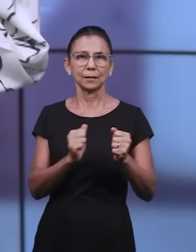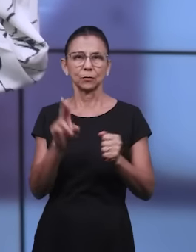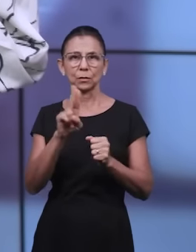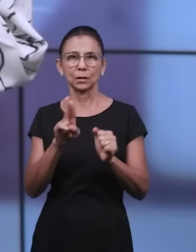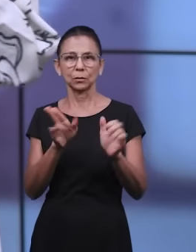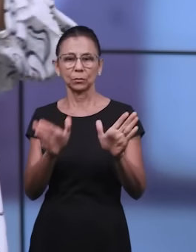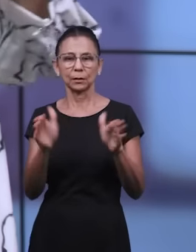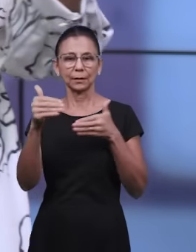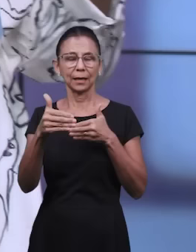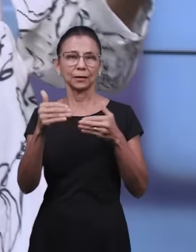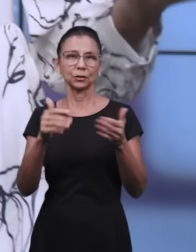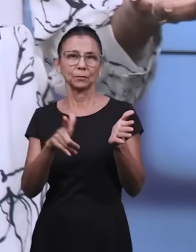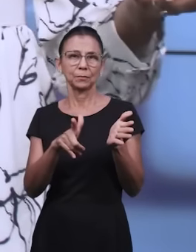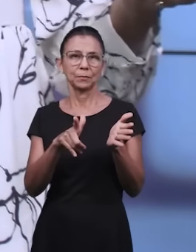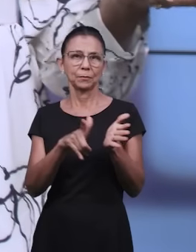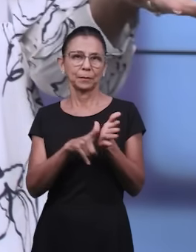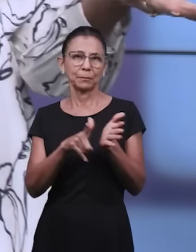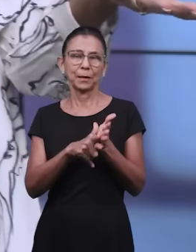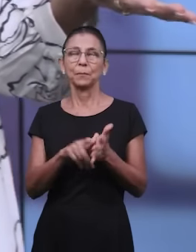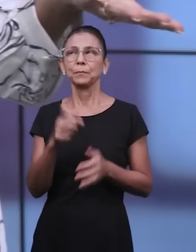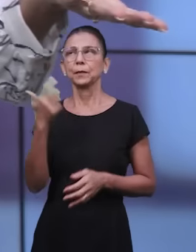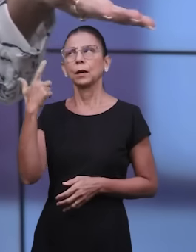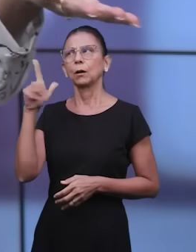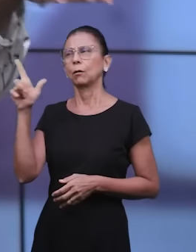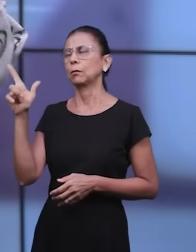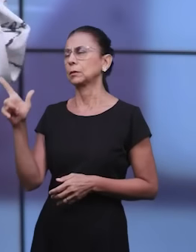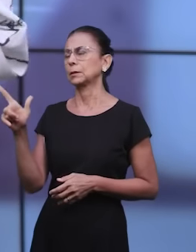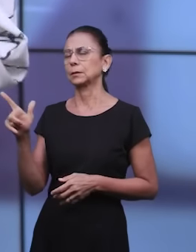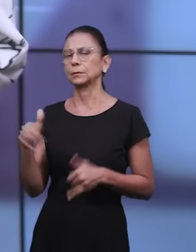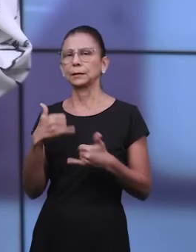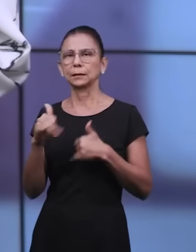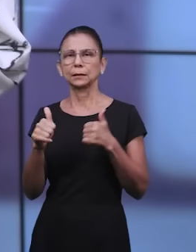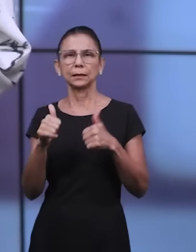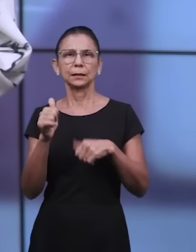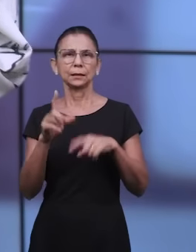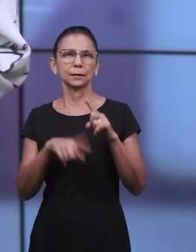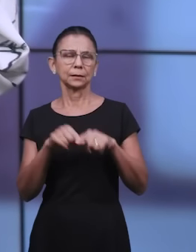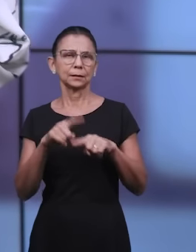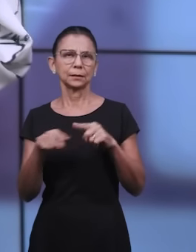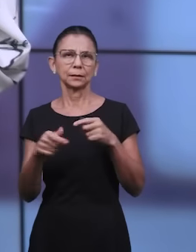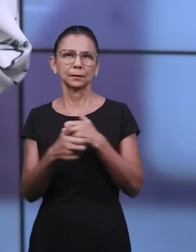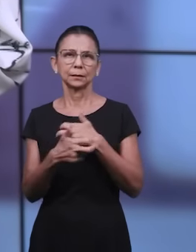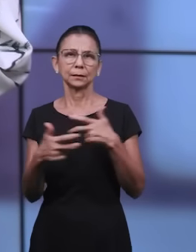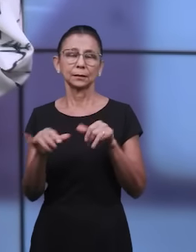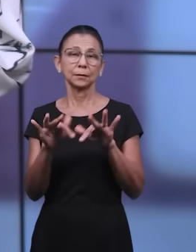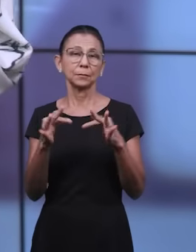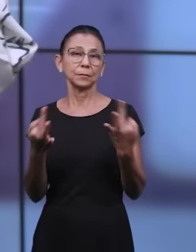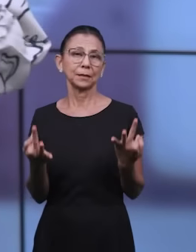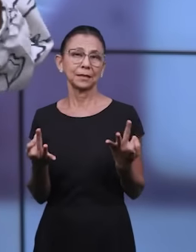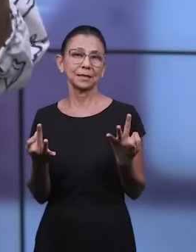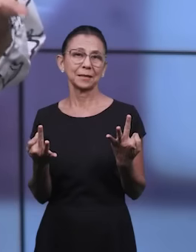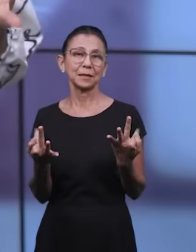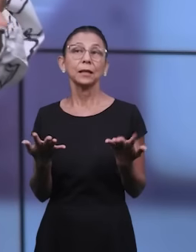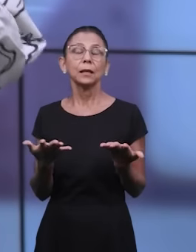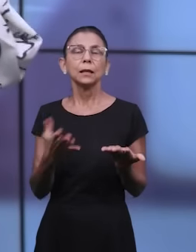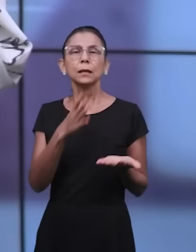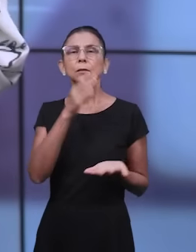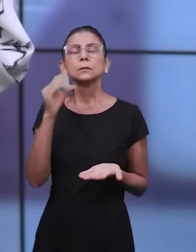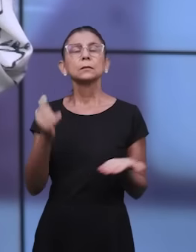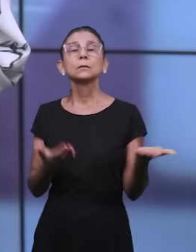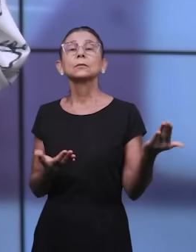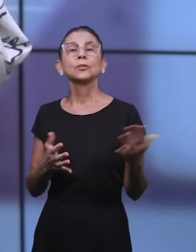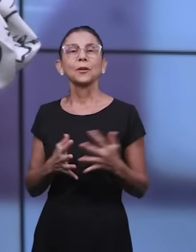caixas. E quais outras brincadeiras divertidas com materiais simples conseguimos incentivar? E com os adolescentes